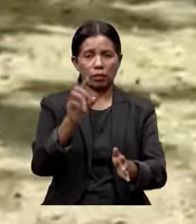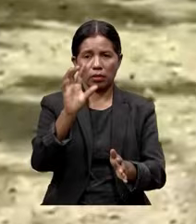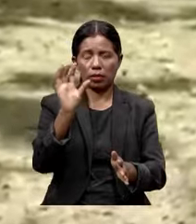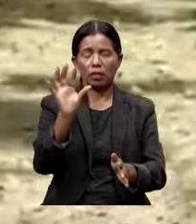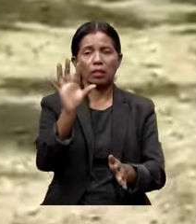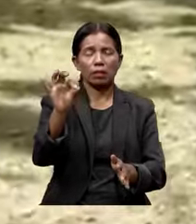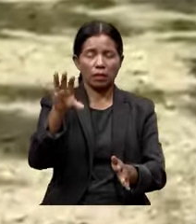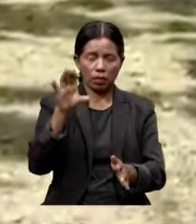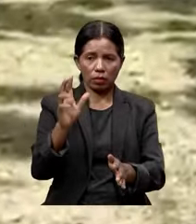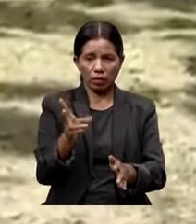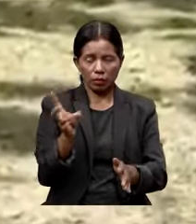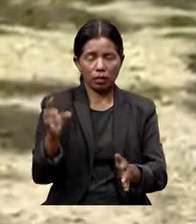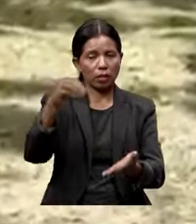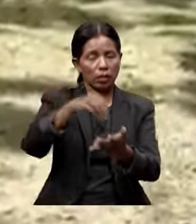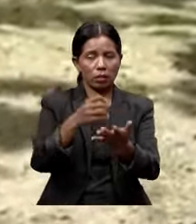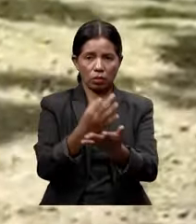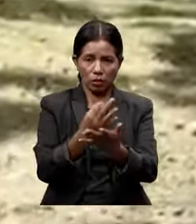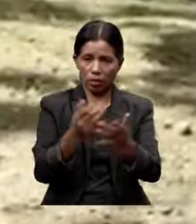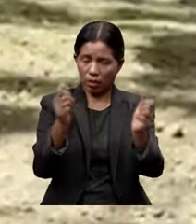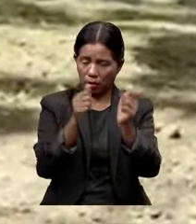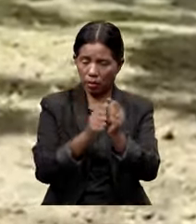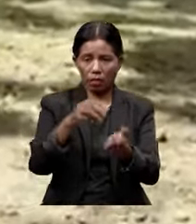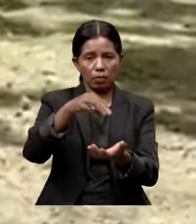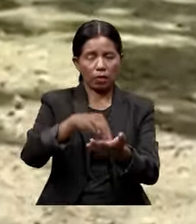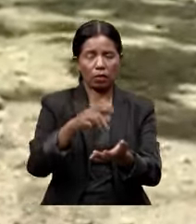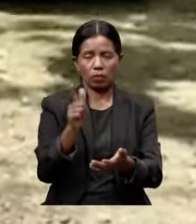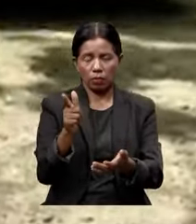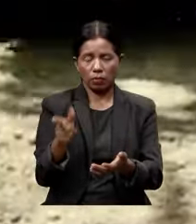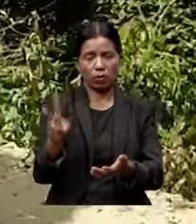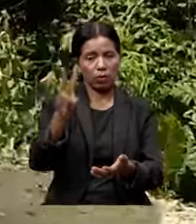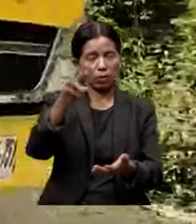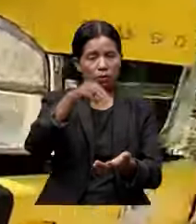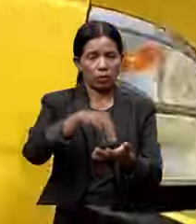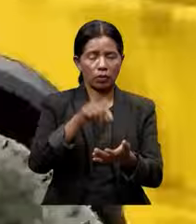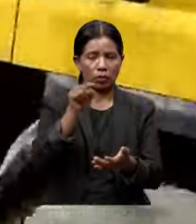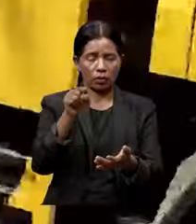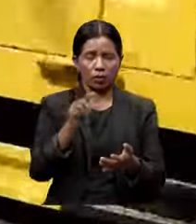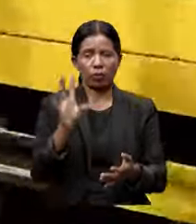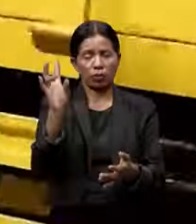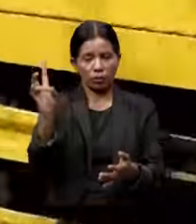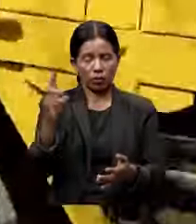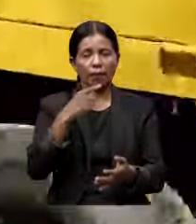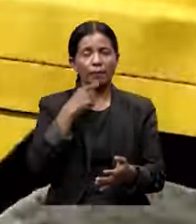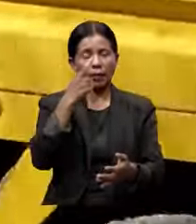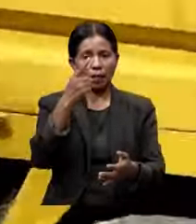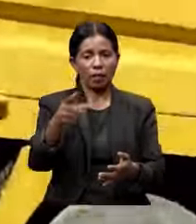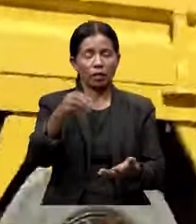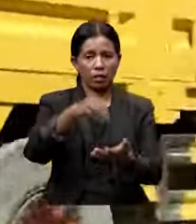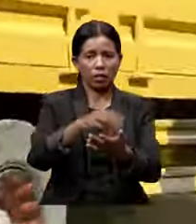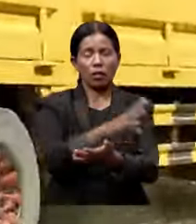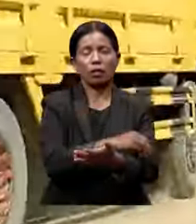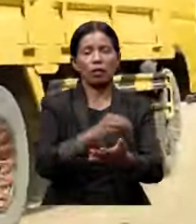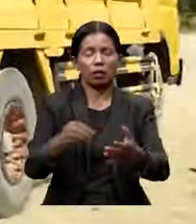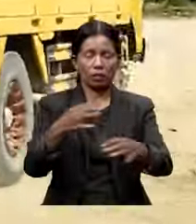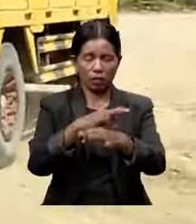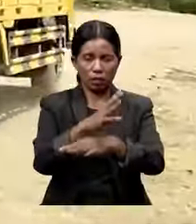Walunulu, o valor obra nebe prevê dólar americano milhão Ruanulo Resin Rua ponto Hito. Autoridade mos despesa para reabilitação no